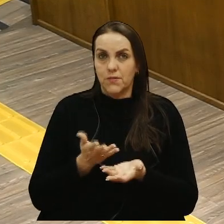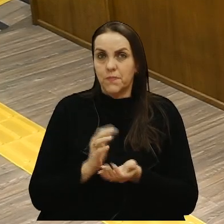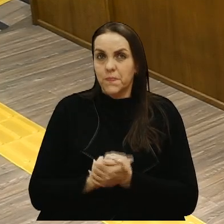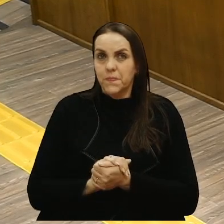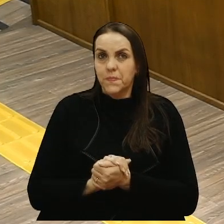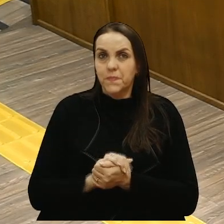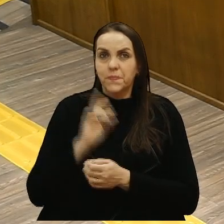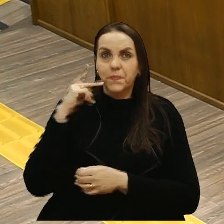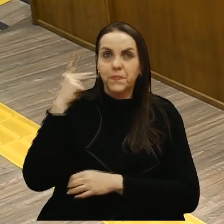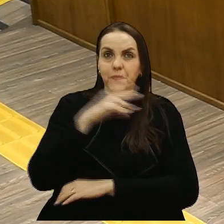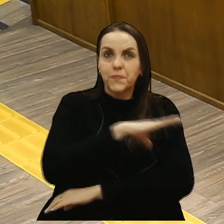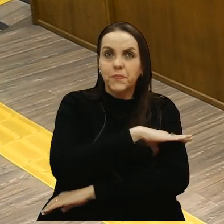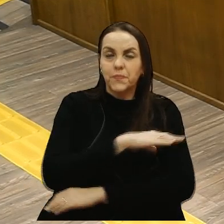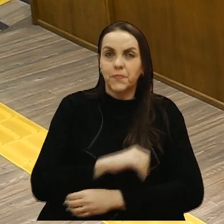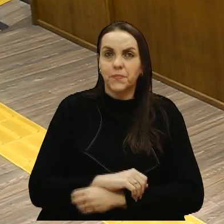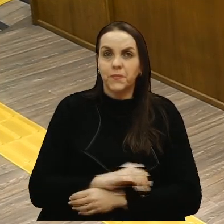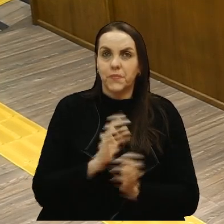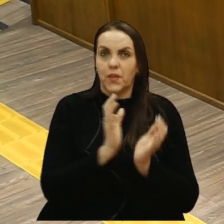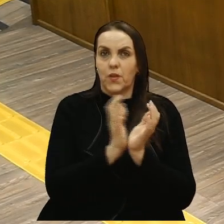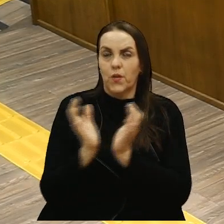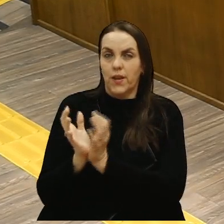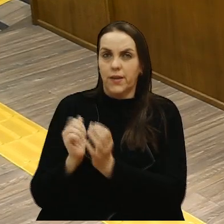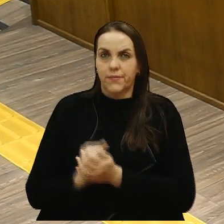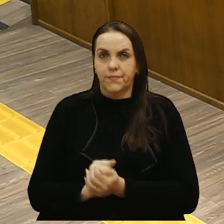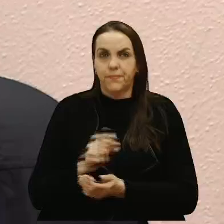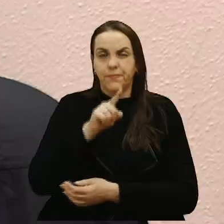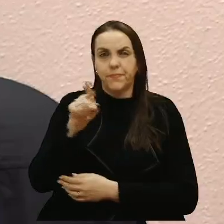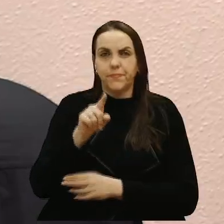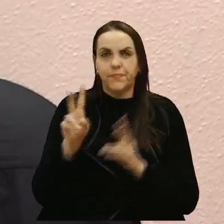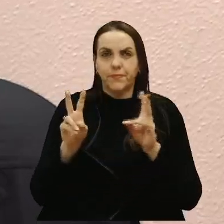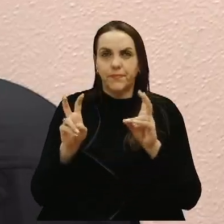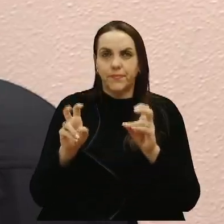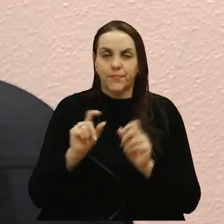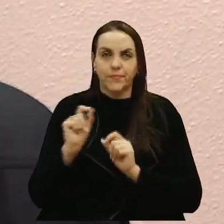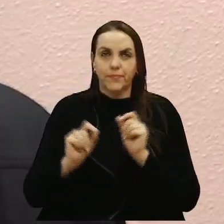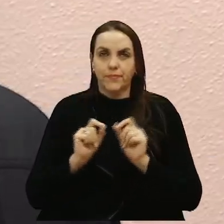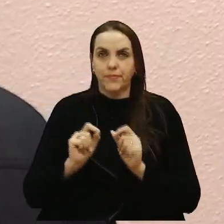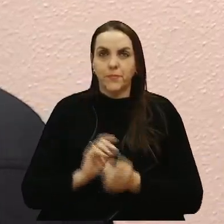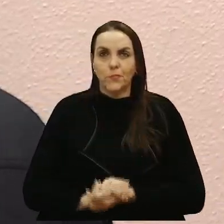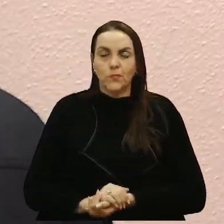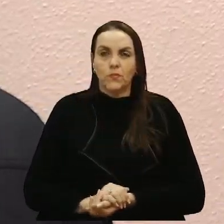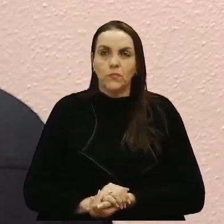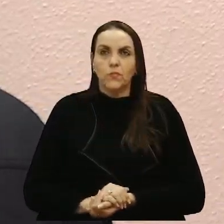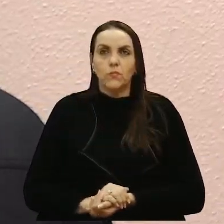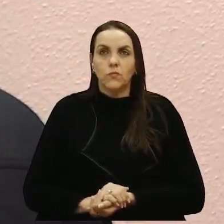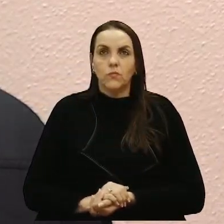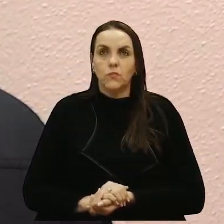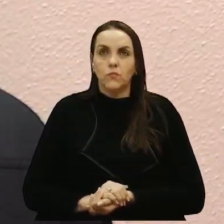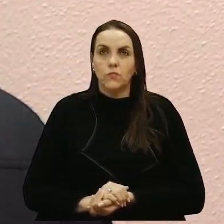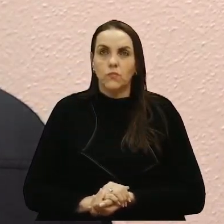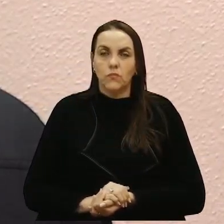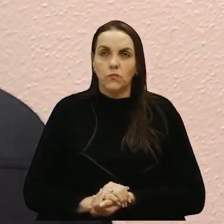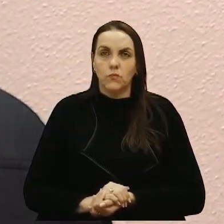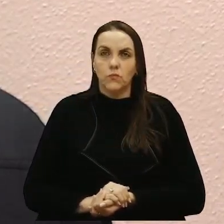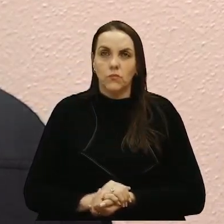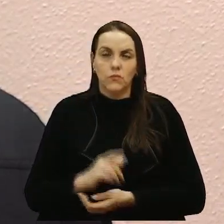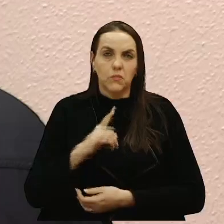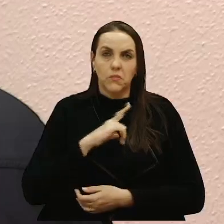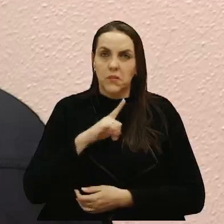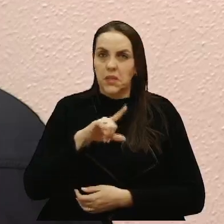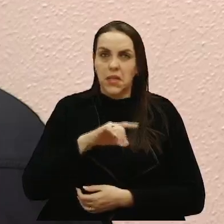colegas. E o senhor comentou sobre a questão de o senhor ter uma